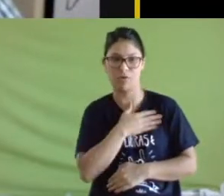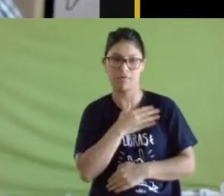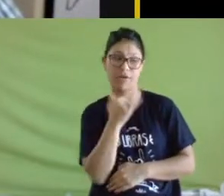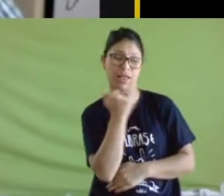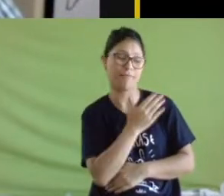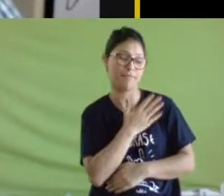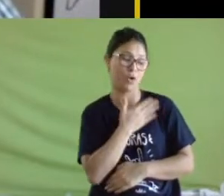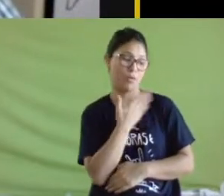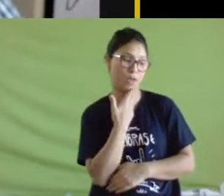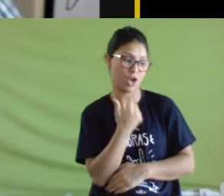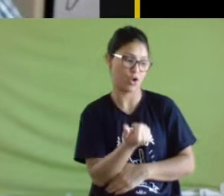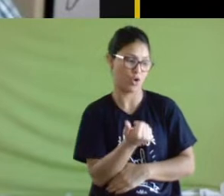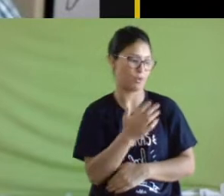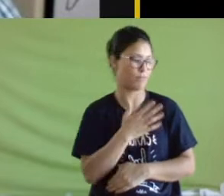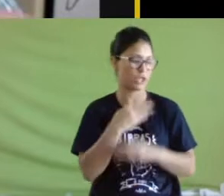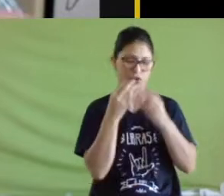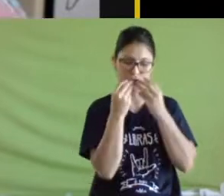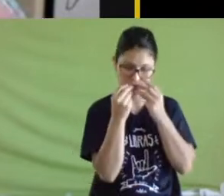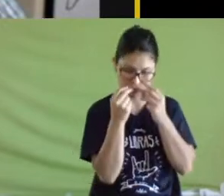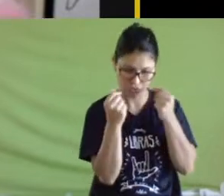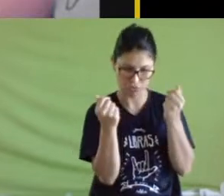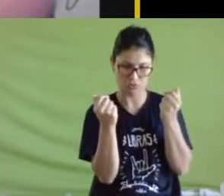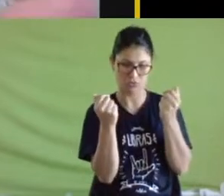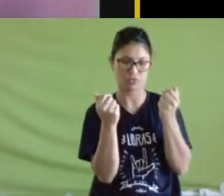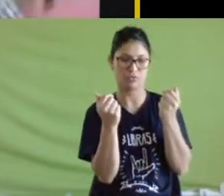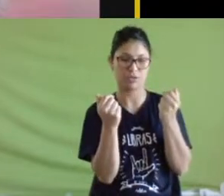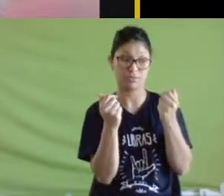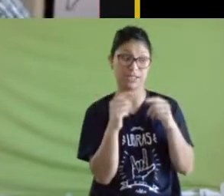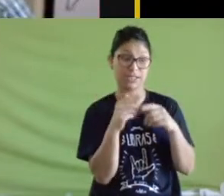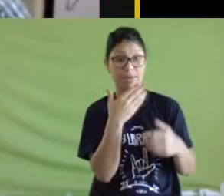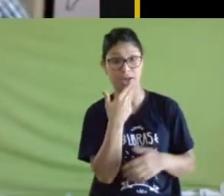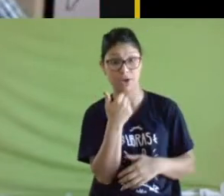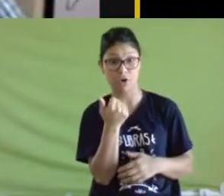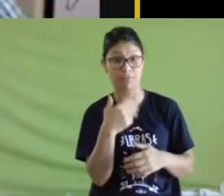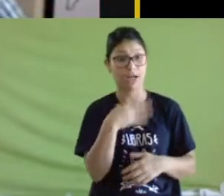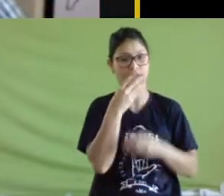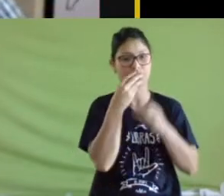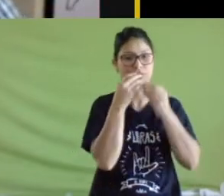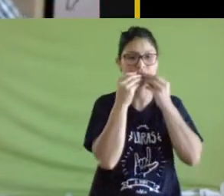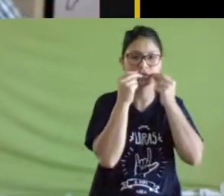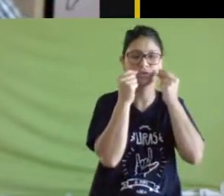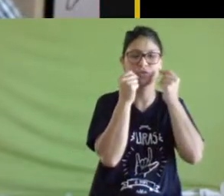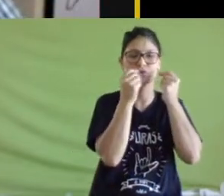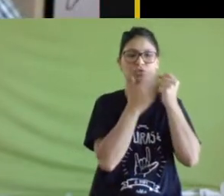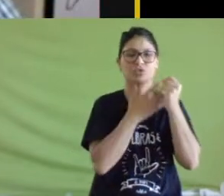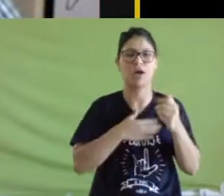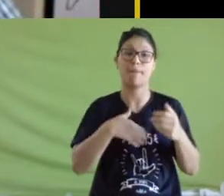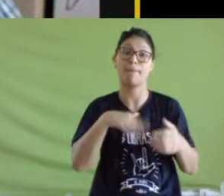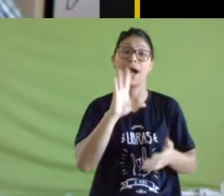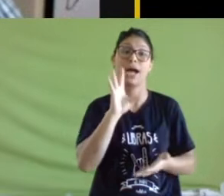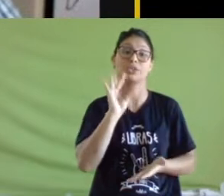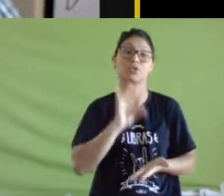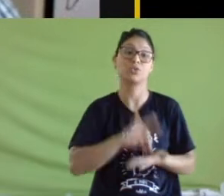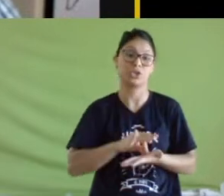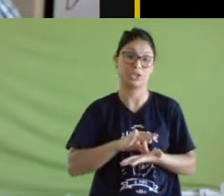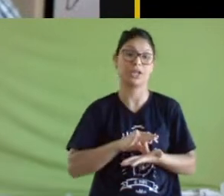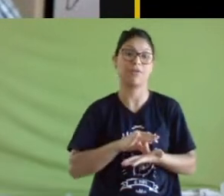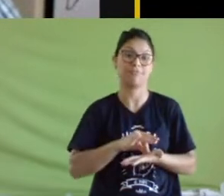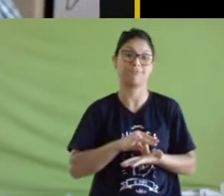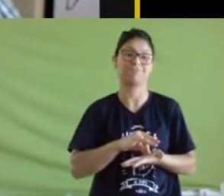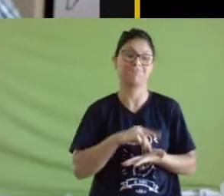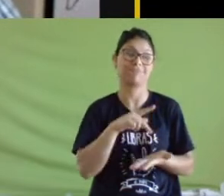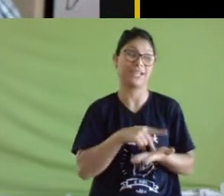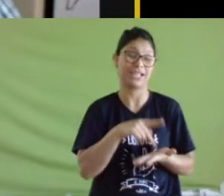melhor, mais gostoso, e para ser melhor e mais gostoso, ele é mais original. Foi quando